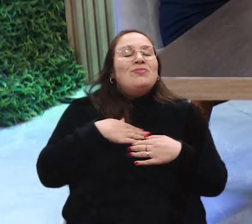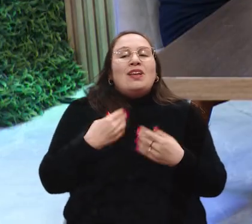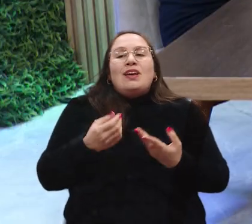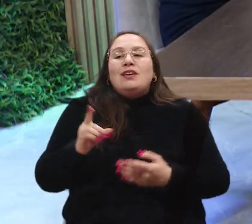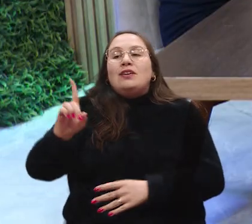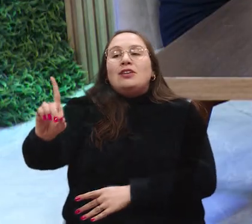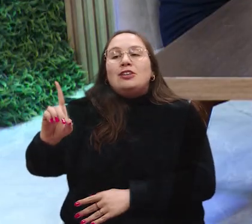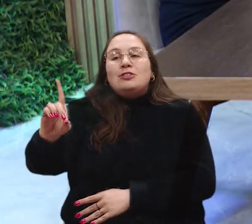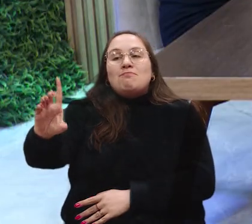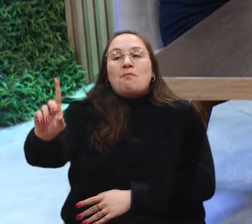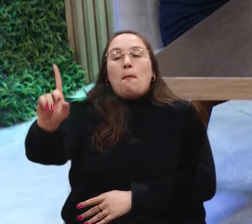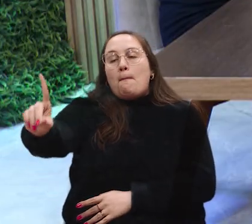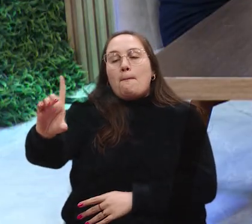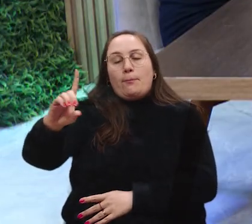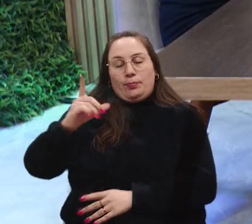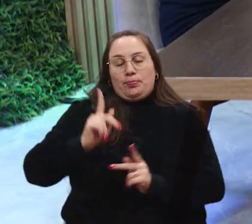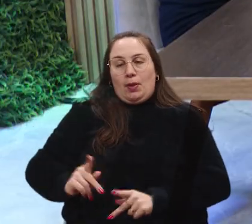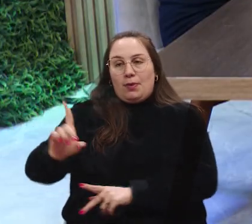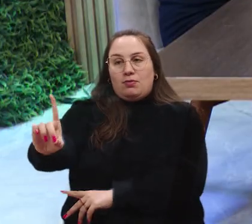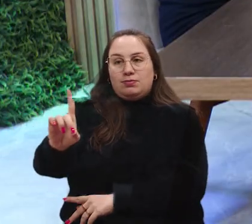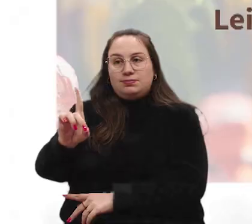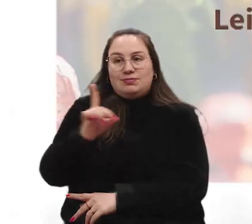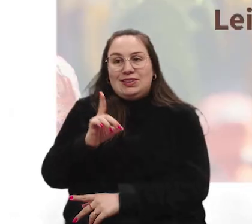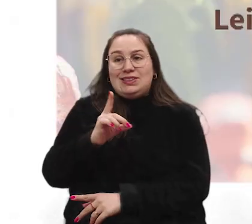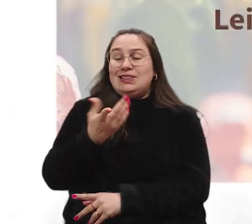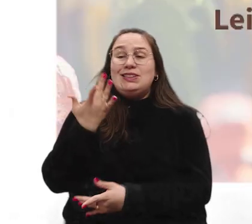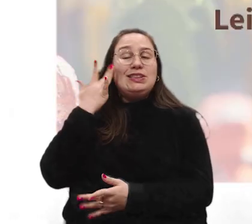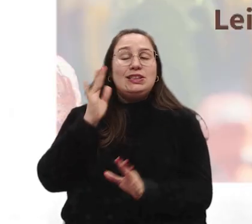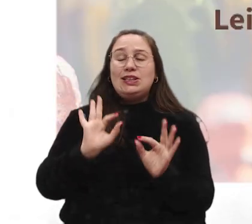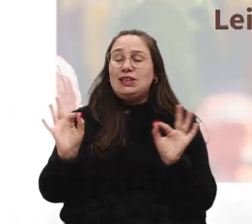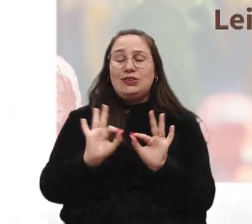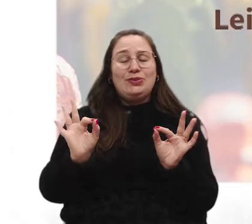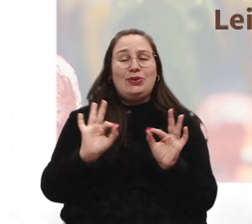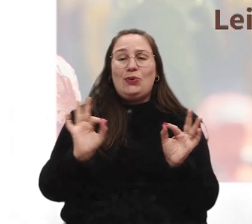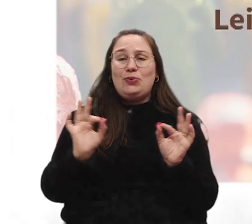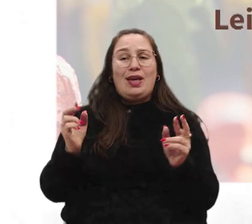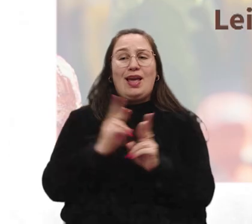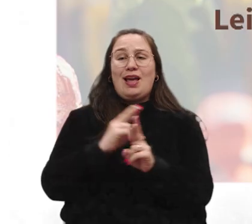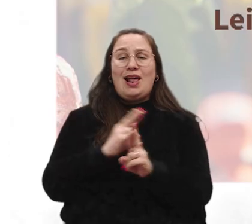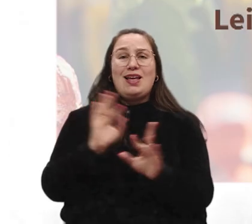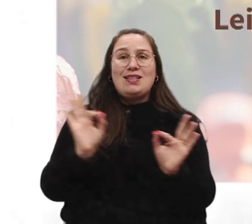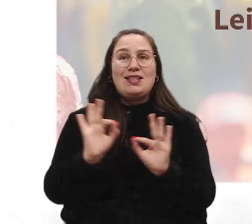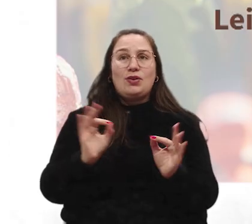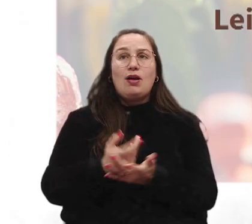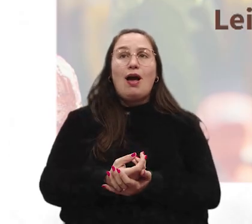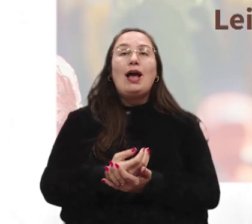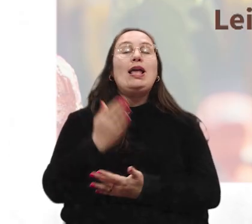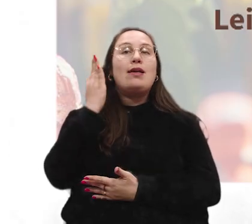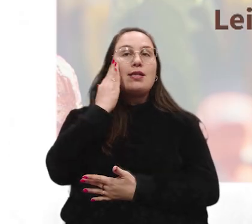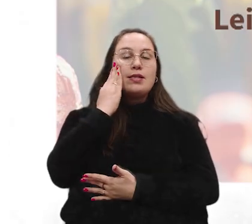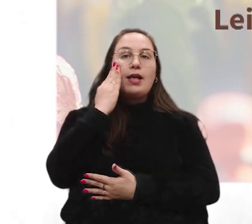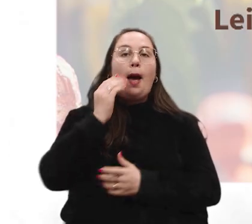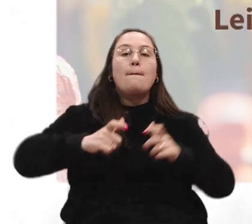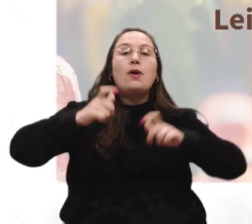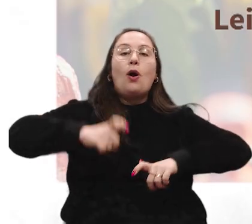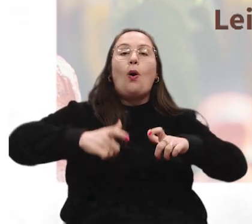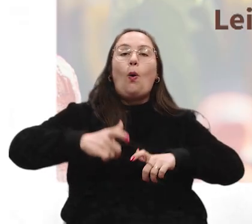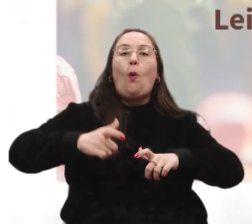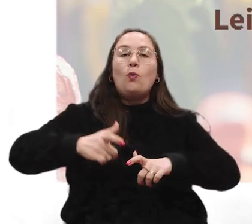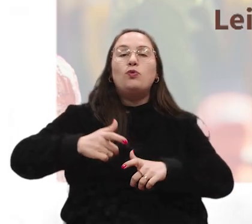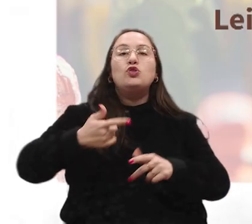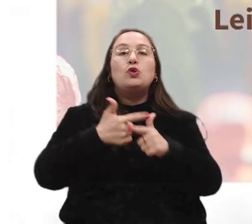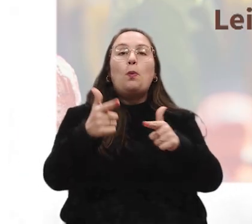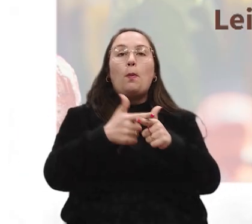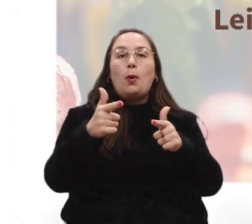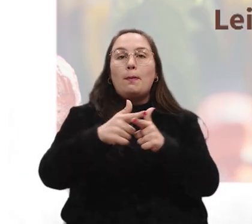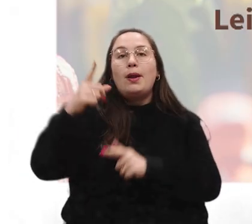aquela pessoa lá, assim, né? Sabendo que ela tem direito, só que não é... E o que é bacana disso aqui? Que a gente, quem passou, sabe onde é que aperta o